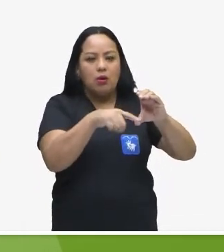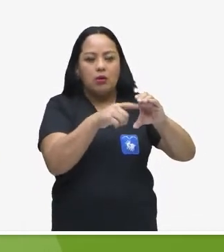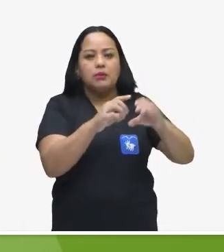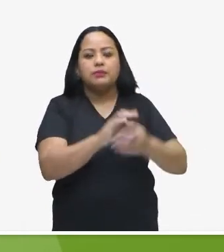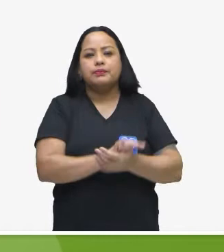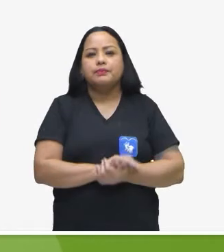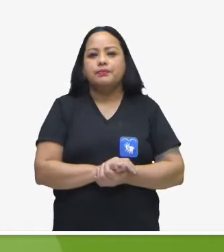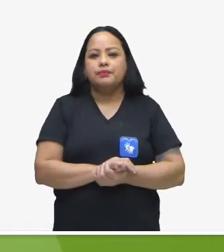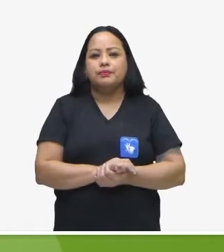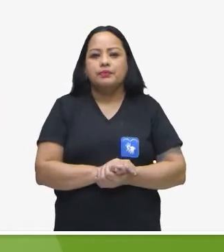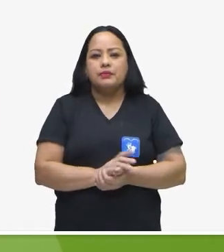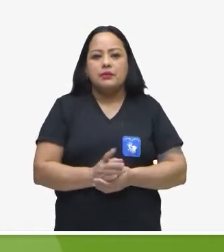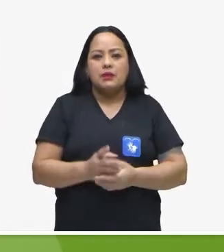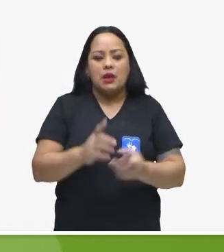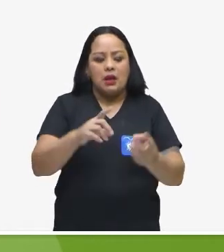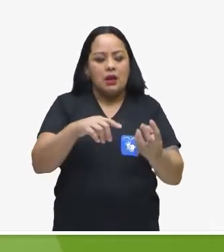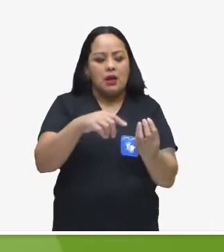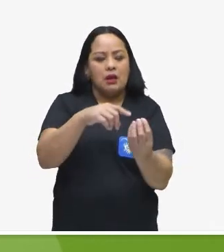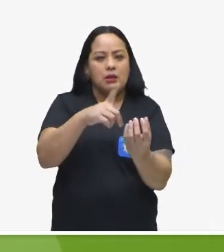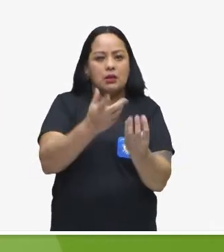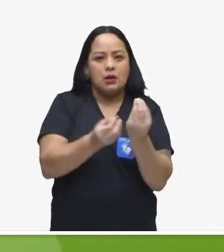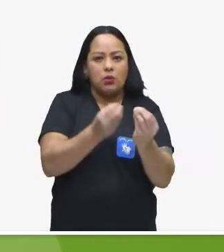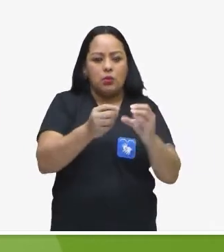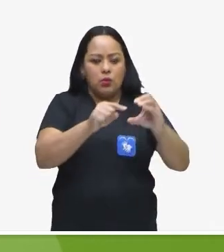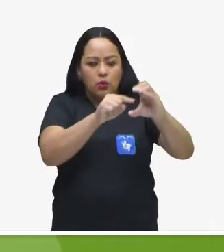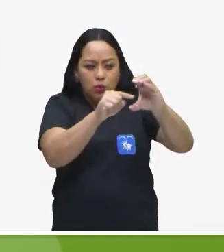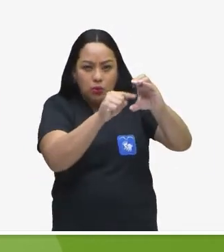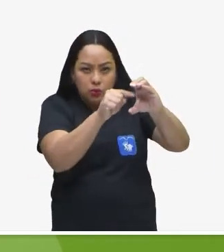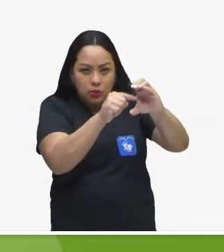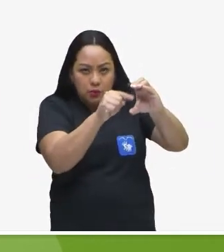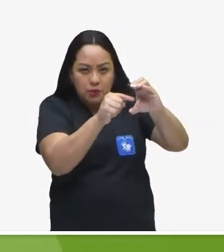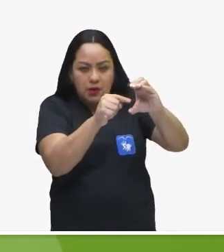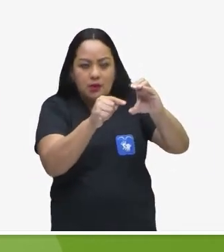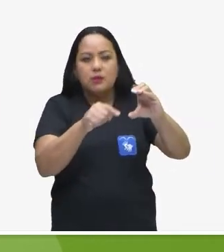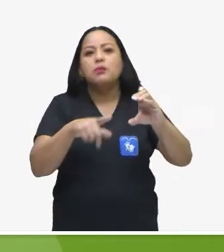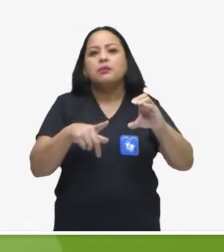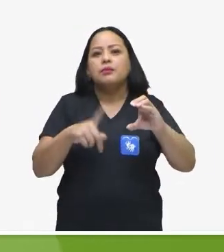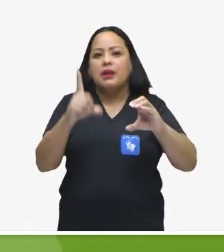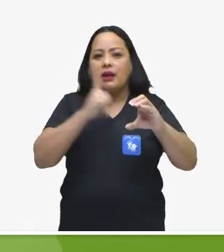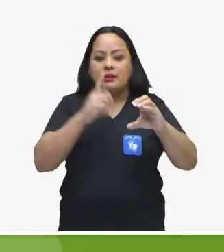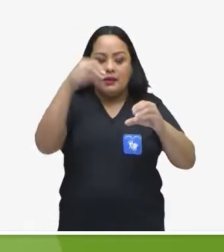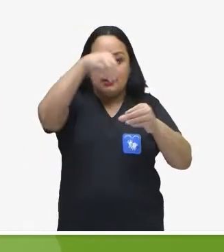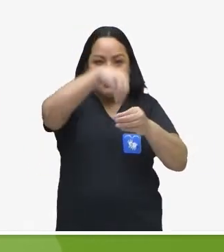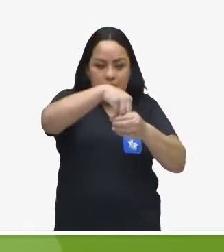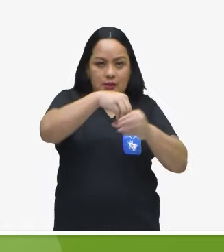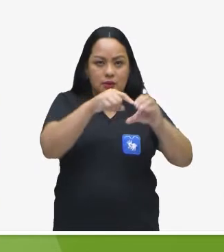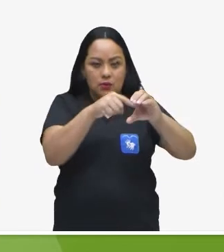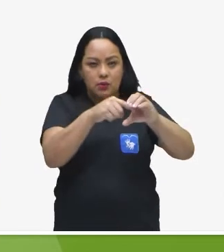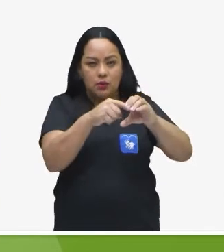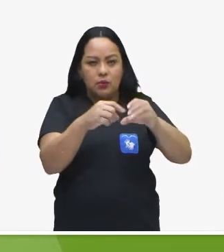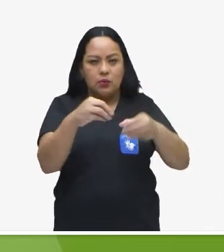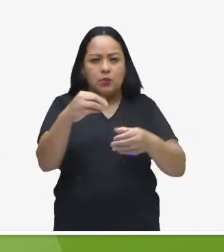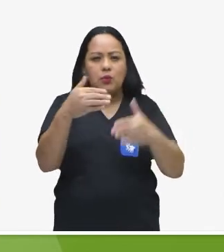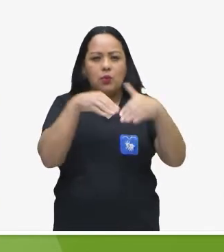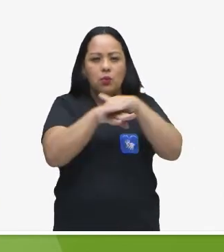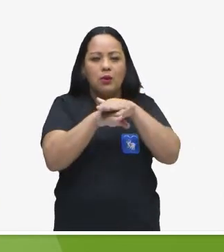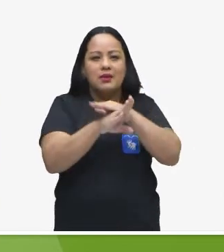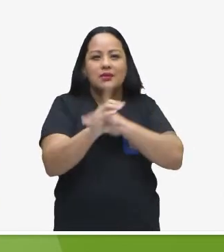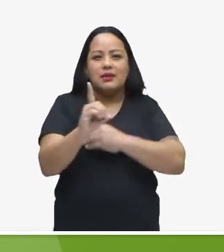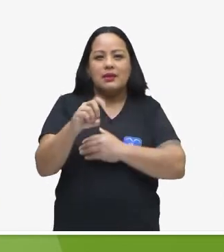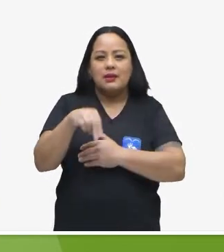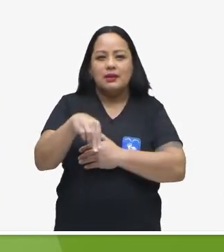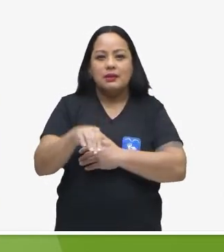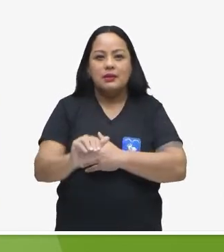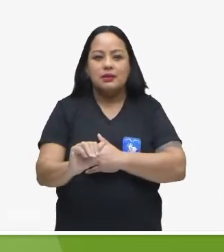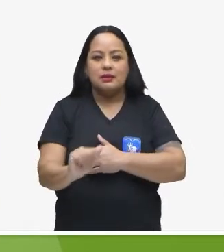centro, a gente vê o núcleo, e dentro do núcleo vai ter o DNA, tá?